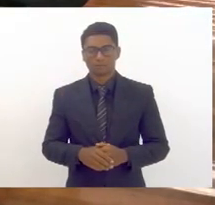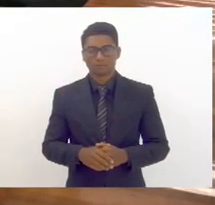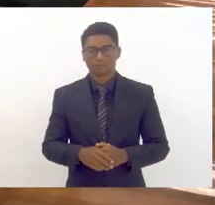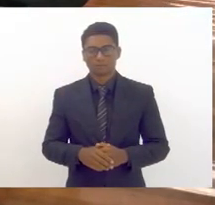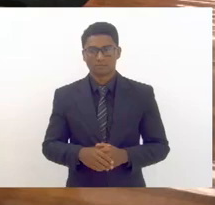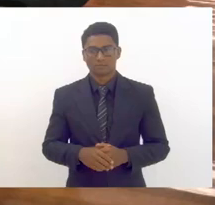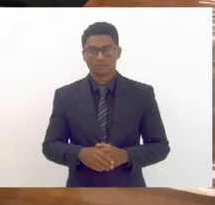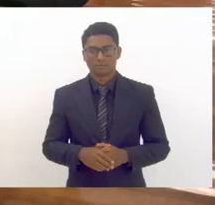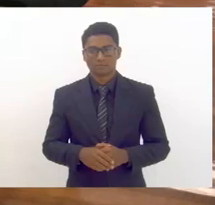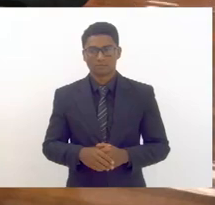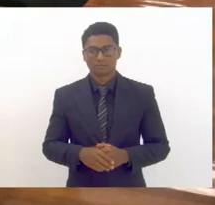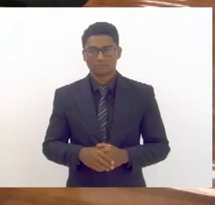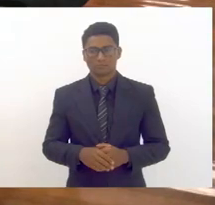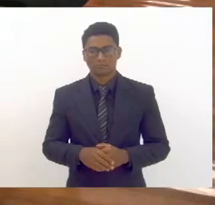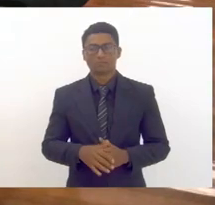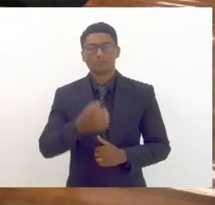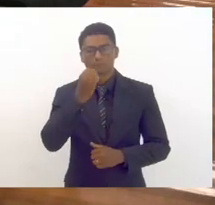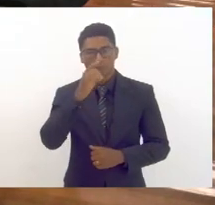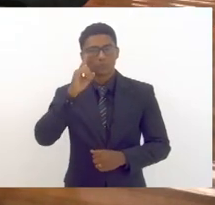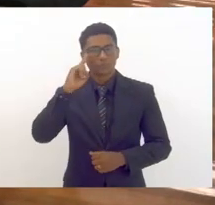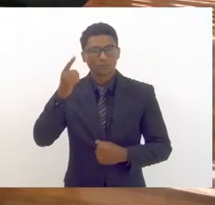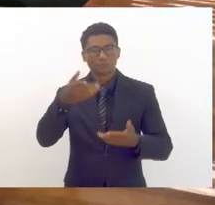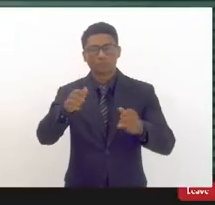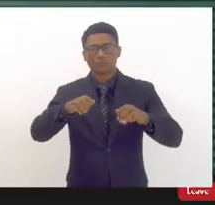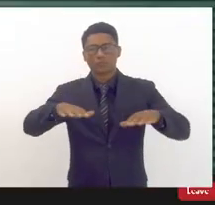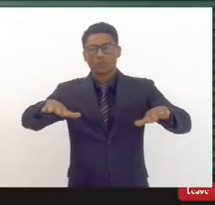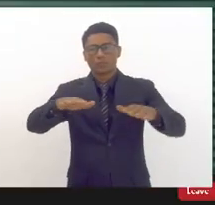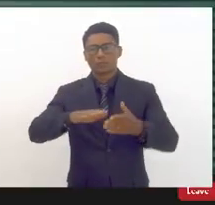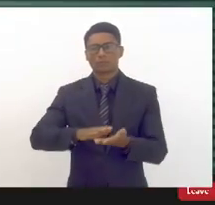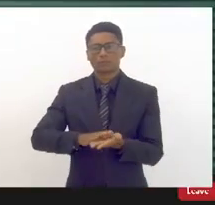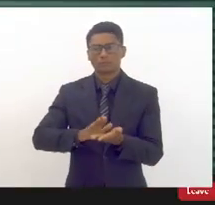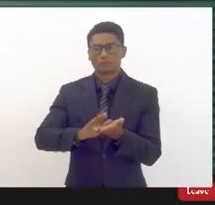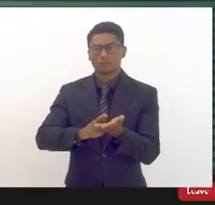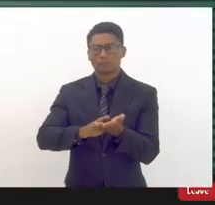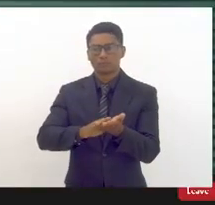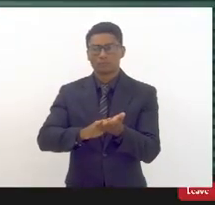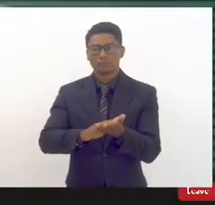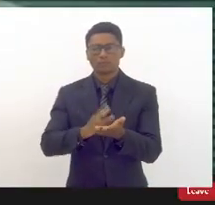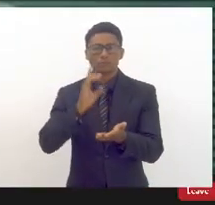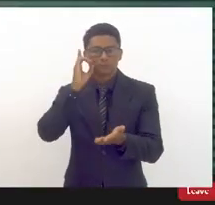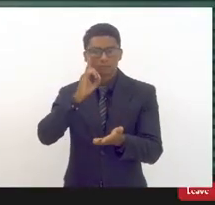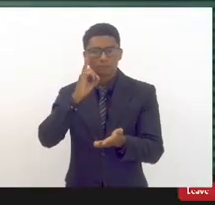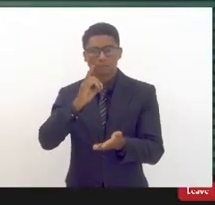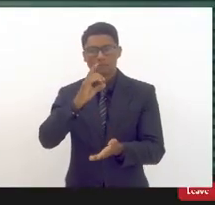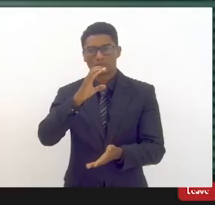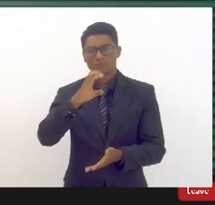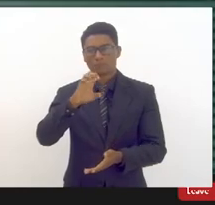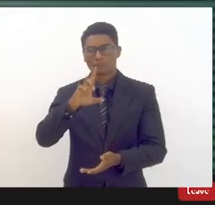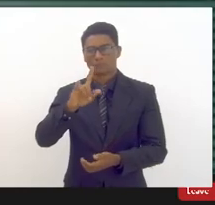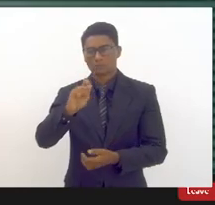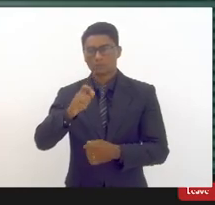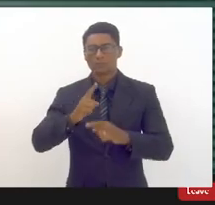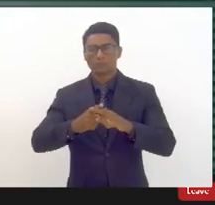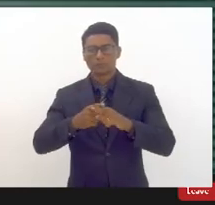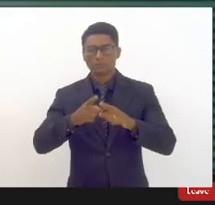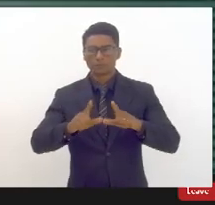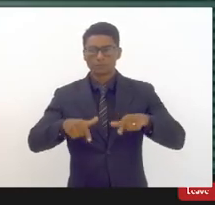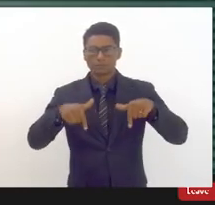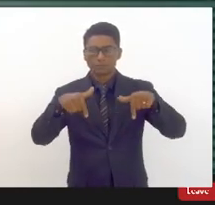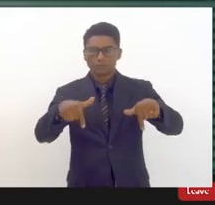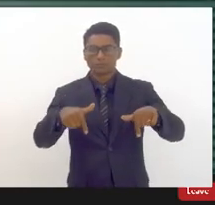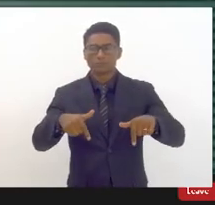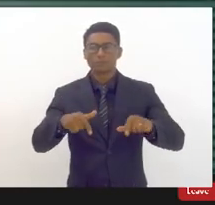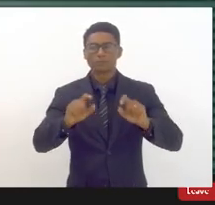Então, pessoal, bom dia a todos. Parabéns, doutora deputada Célia Jordão, pela iniciativa. Só